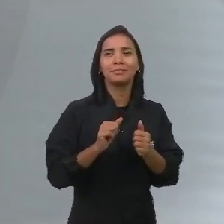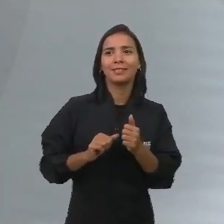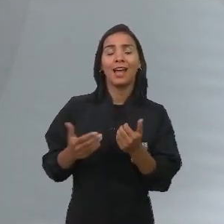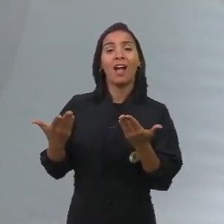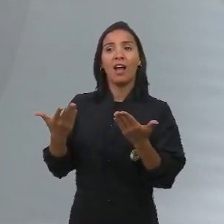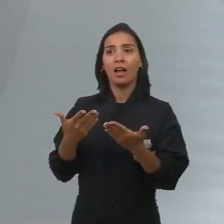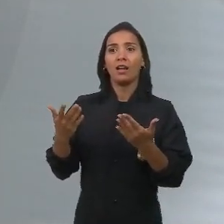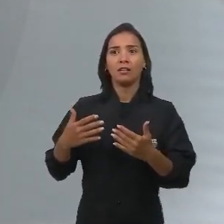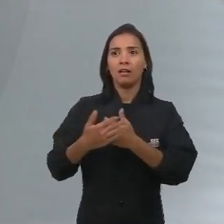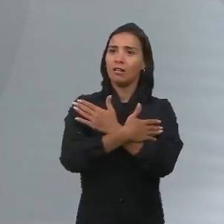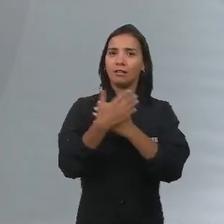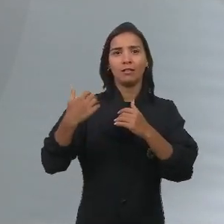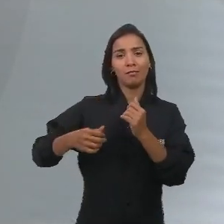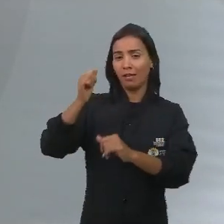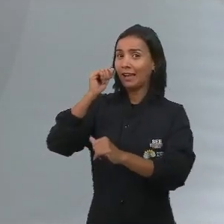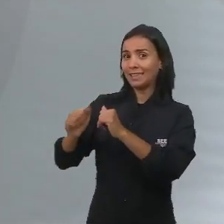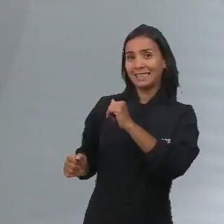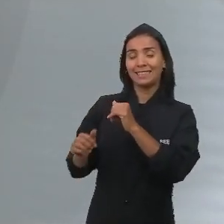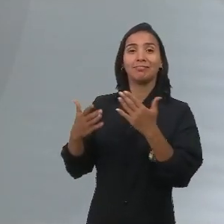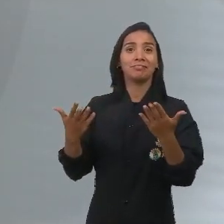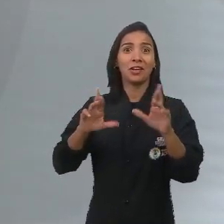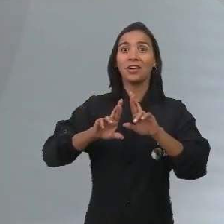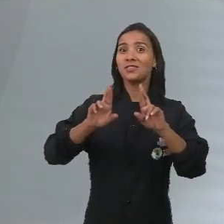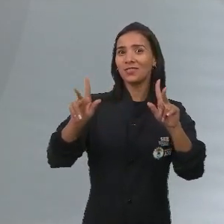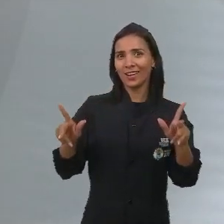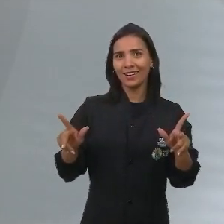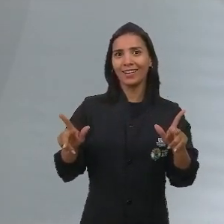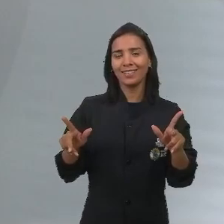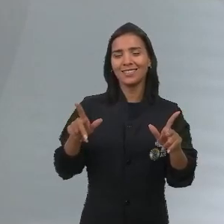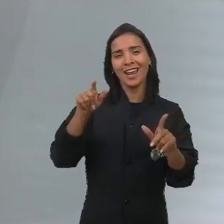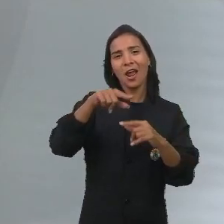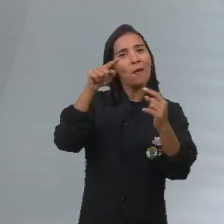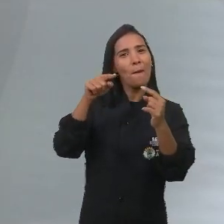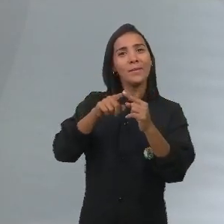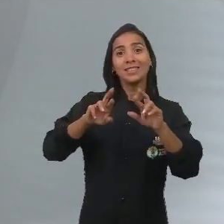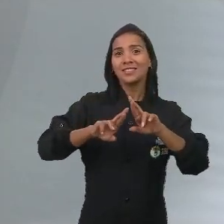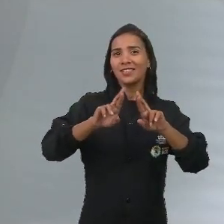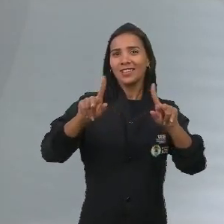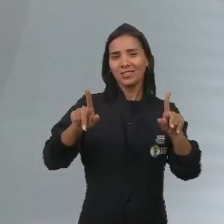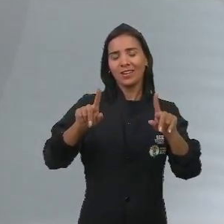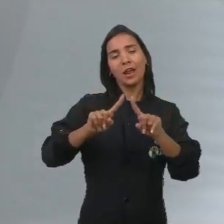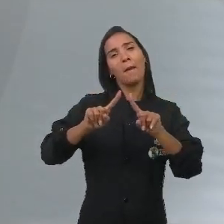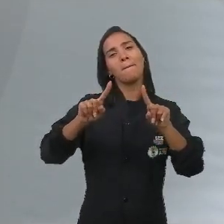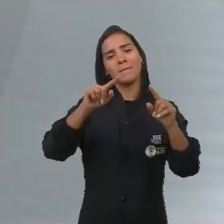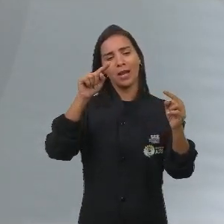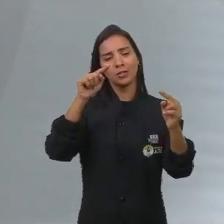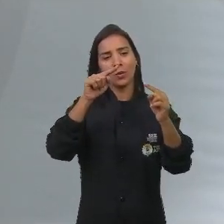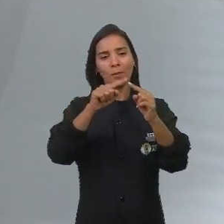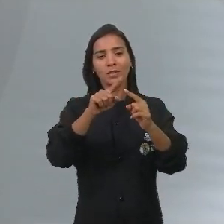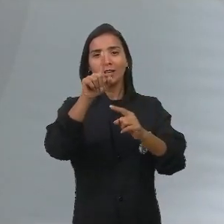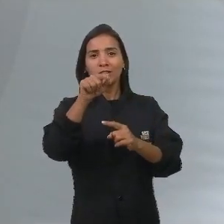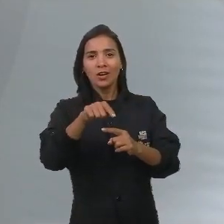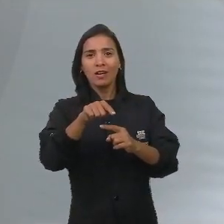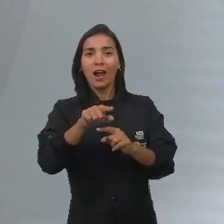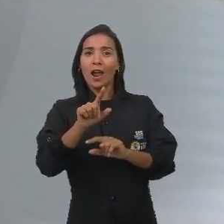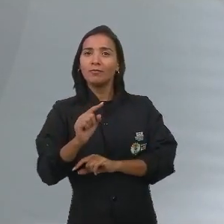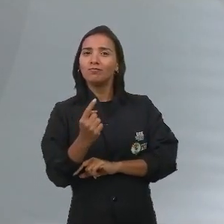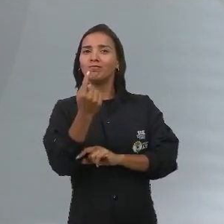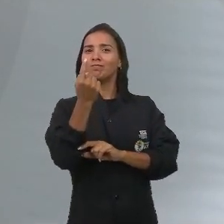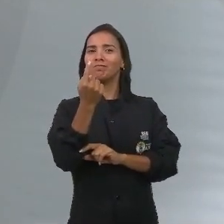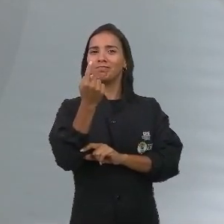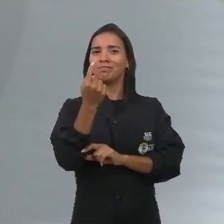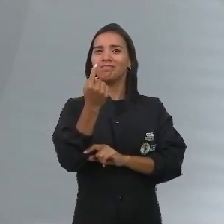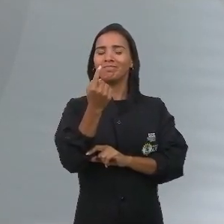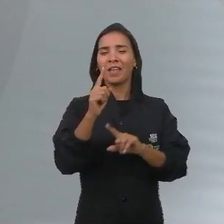tal agora aqui aqui tchá tchá então vej que são direcionamentos são diretrizes que a gente acaba se sendo influenciado e é